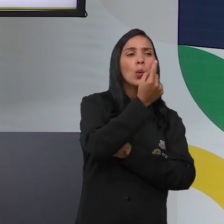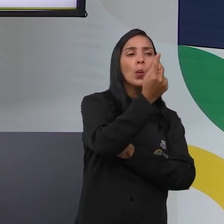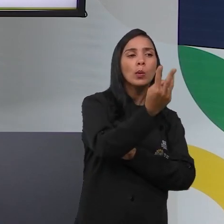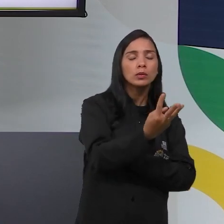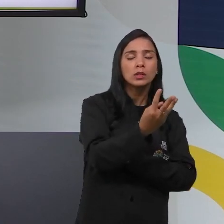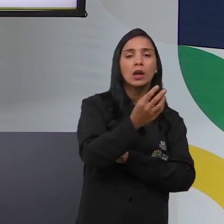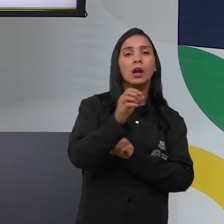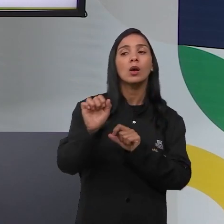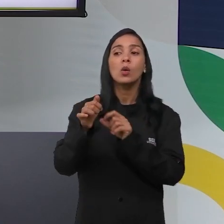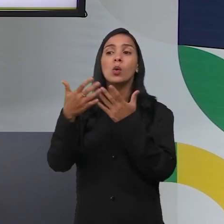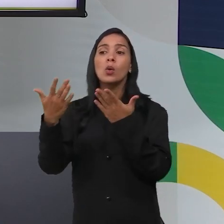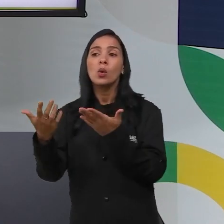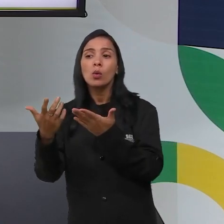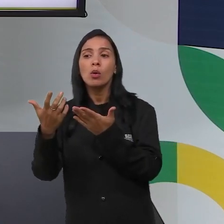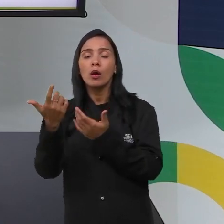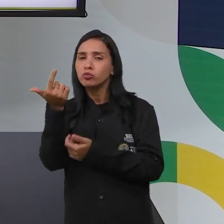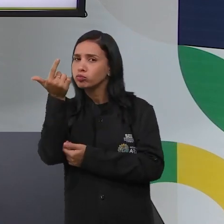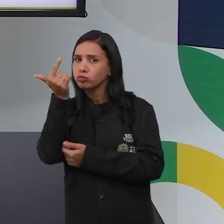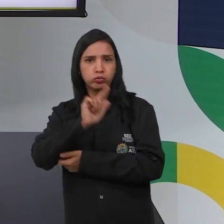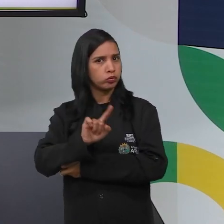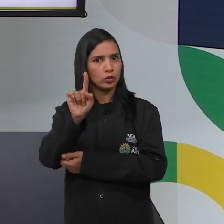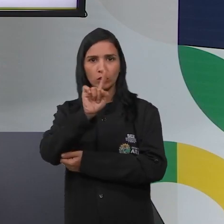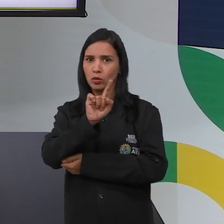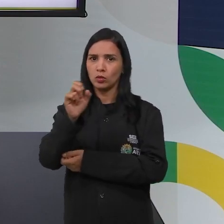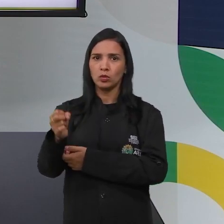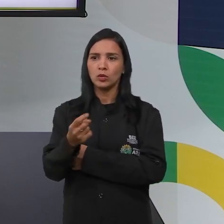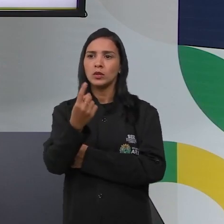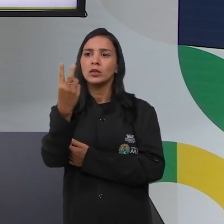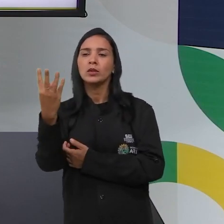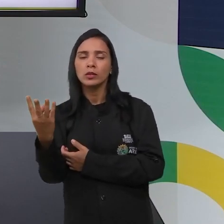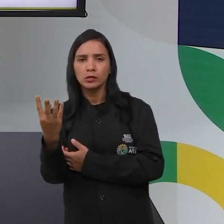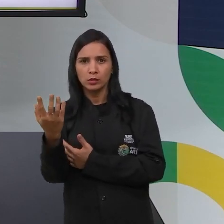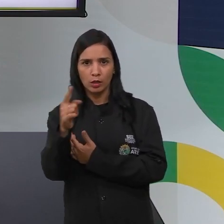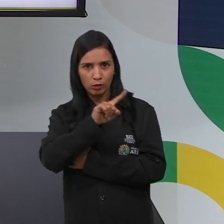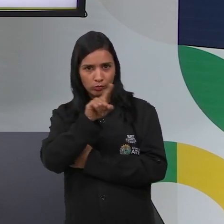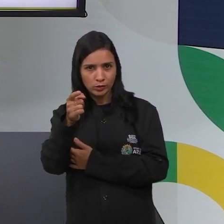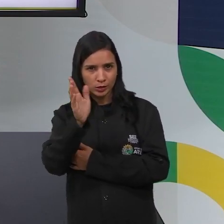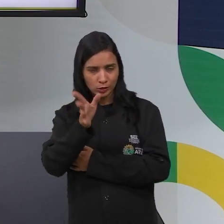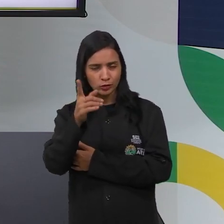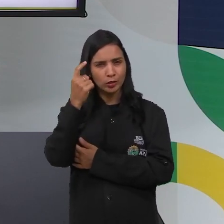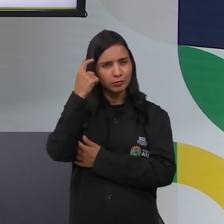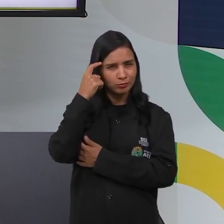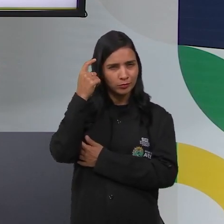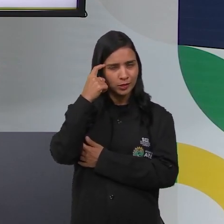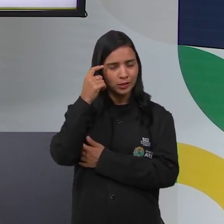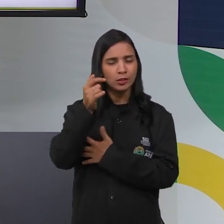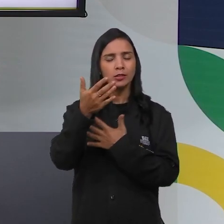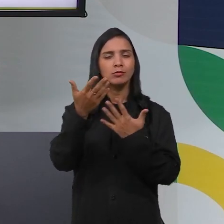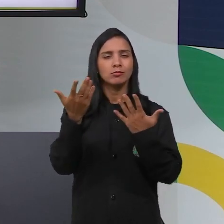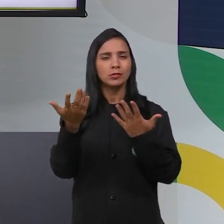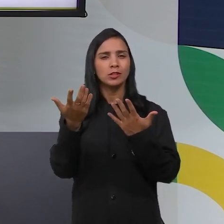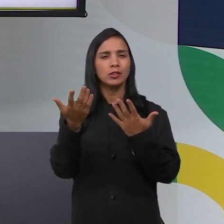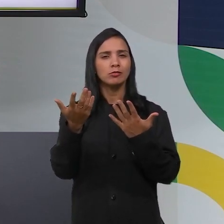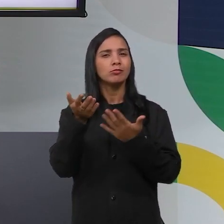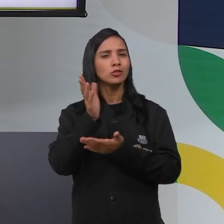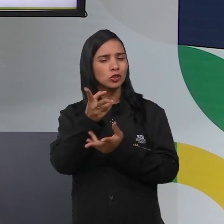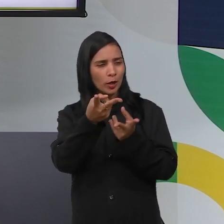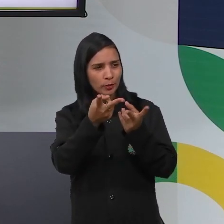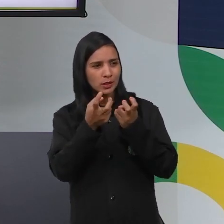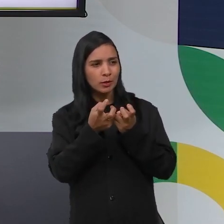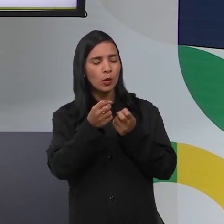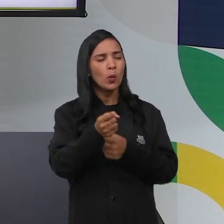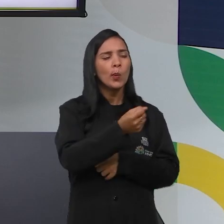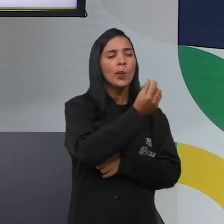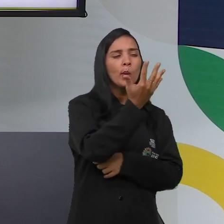aplicar na frase. É basicamente isso. E aí, você já pensou quais são os contáveis e incontáveis